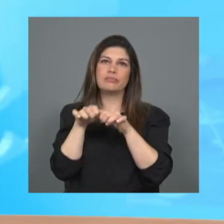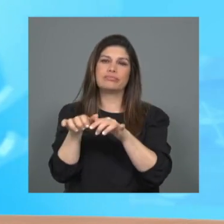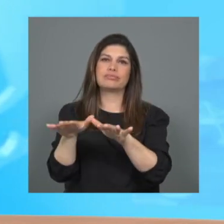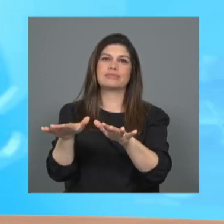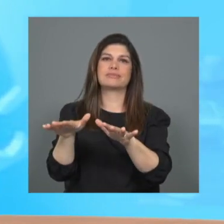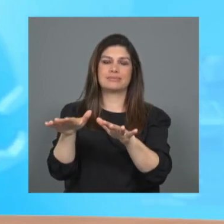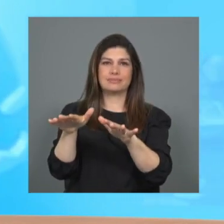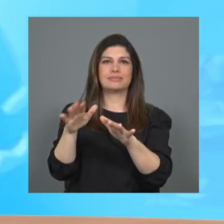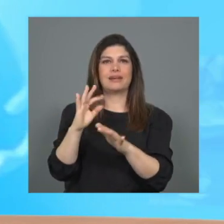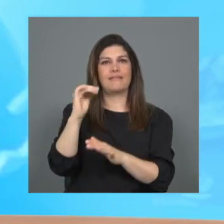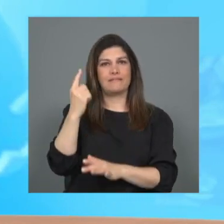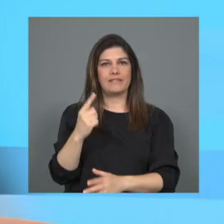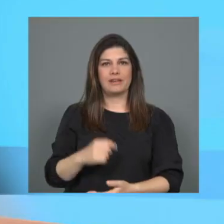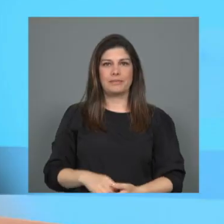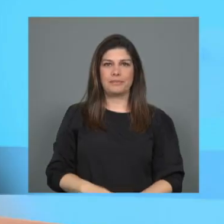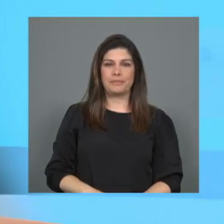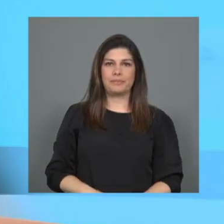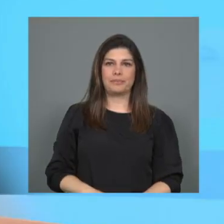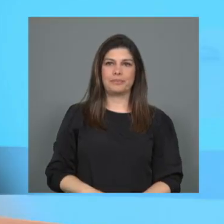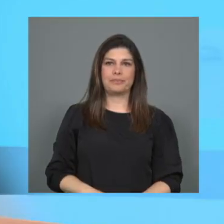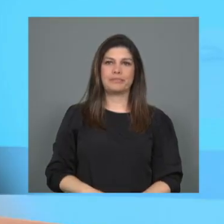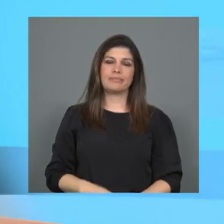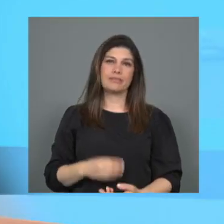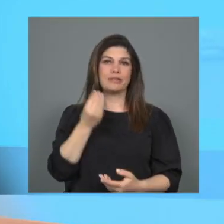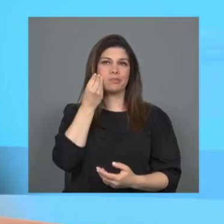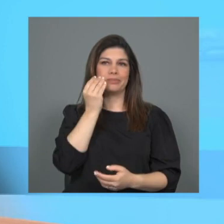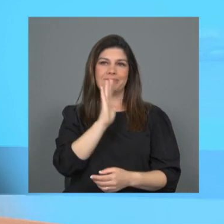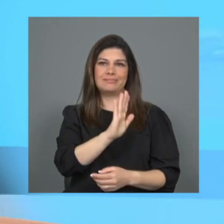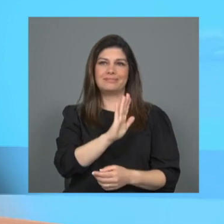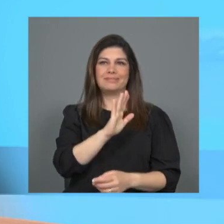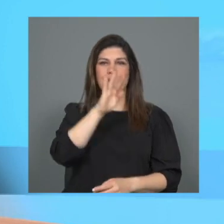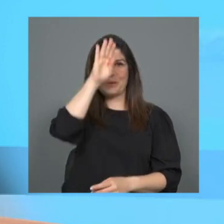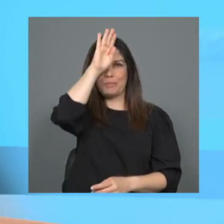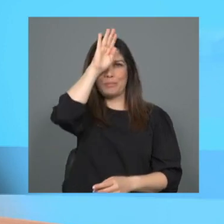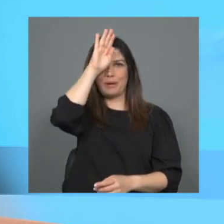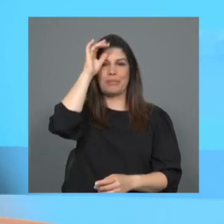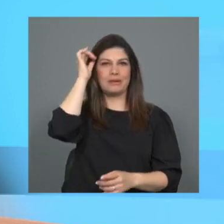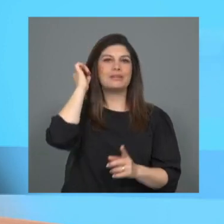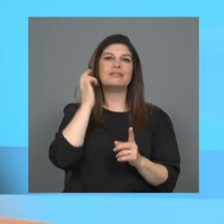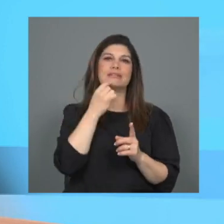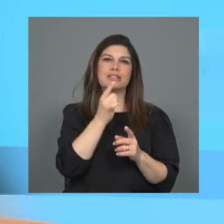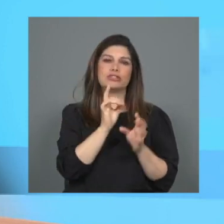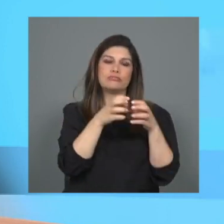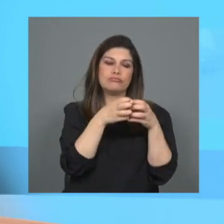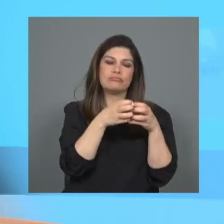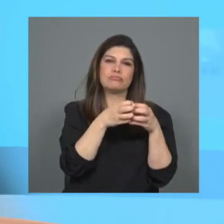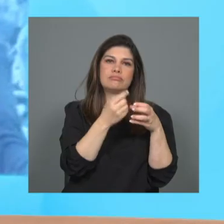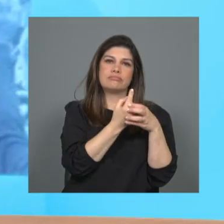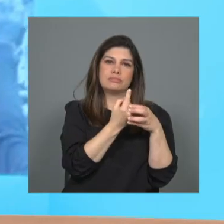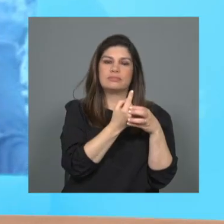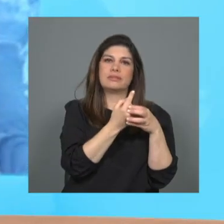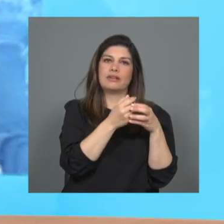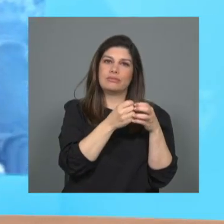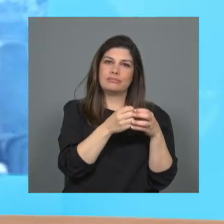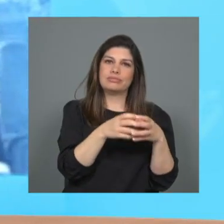fé. Essa mensagem, enfim, mesmo ao jeito do Papa Francisco, o desafio saiam do ninho, não é, para os filhos que